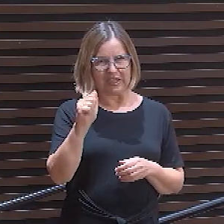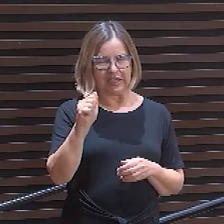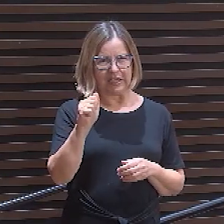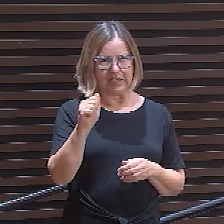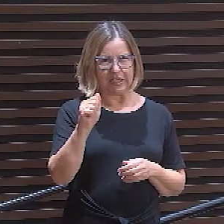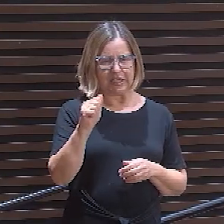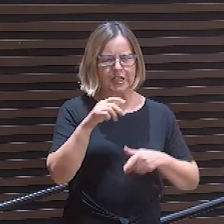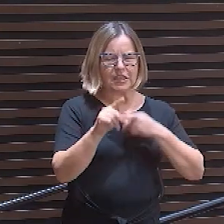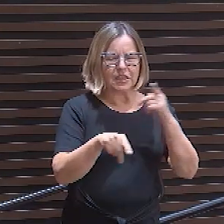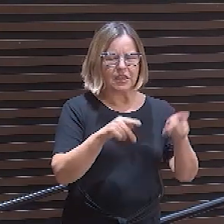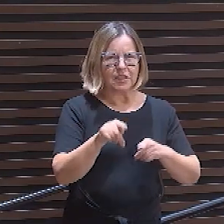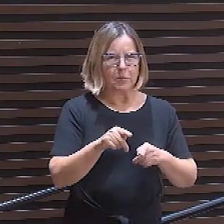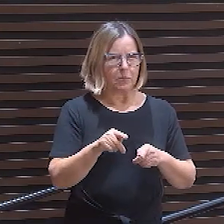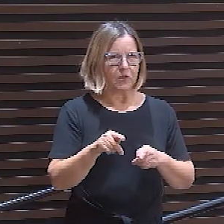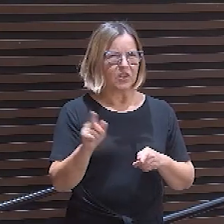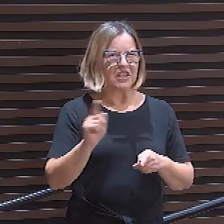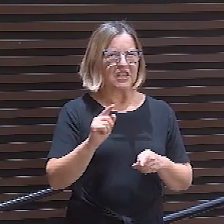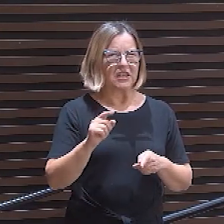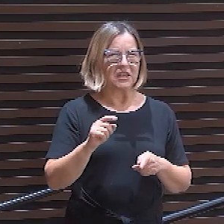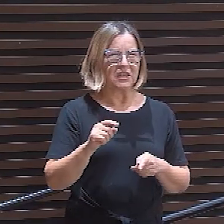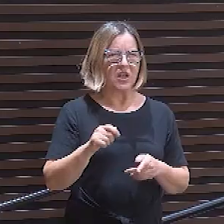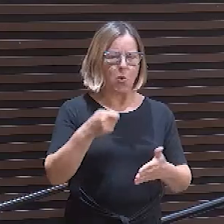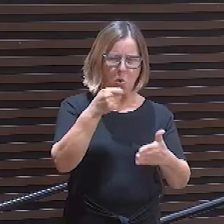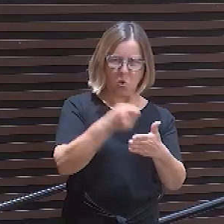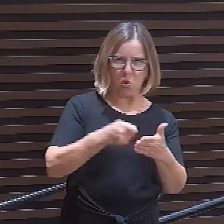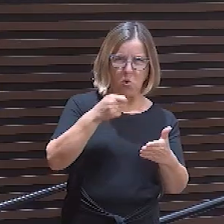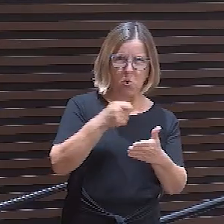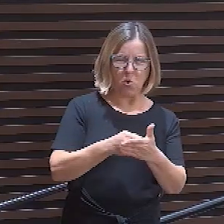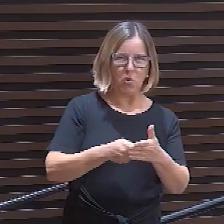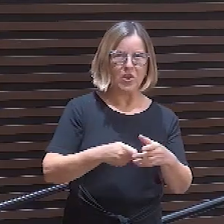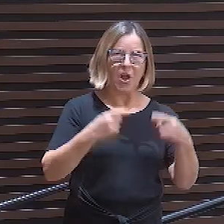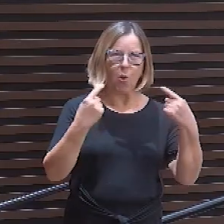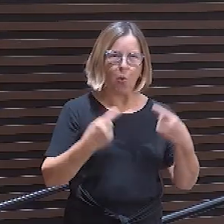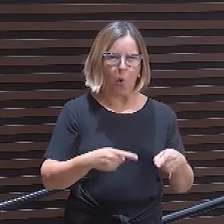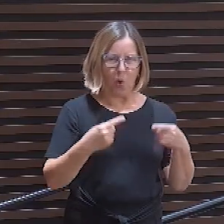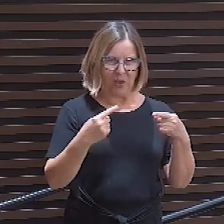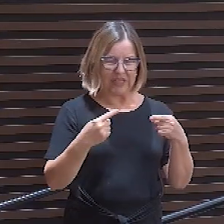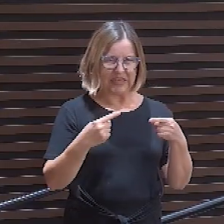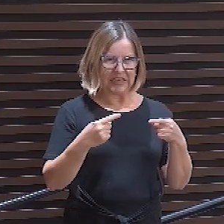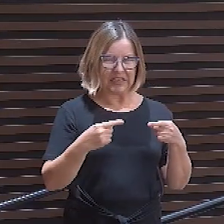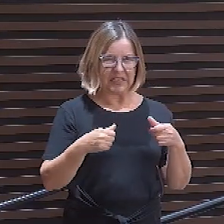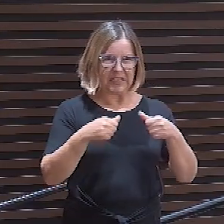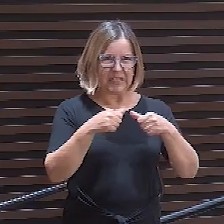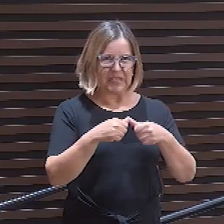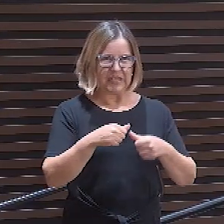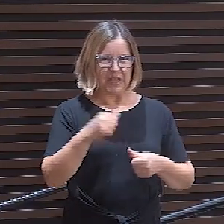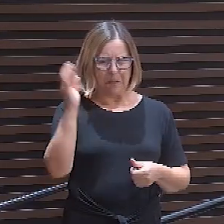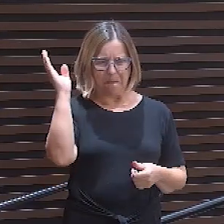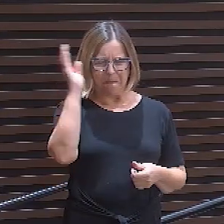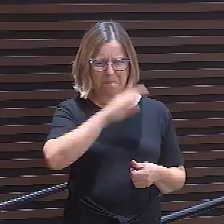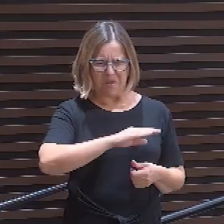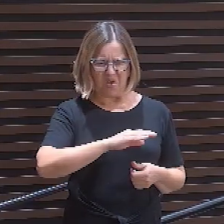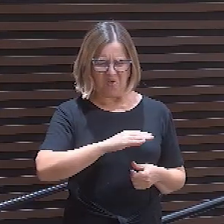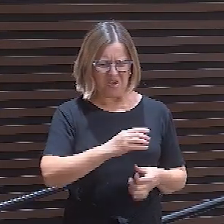levantam para lutar contra essa maldição do inferno.